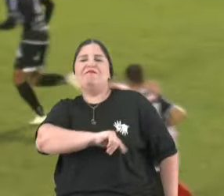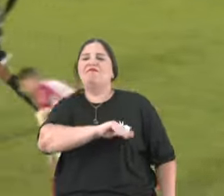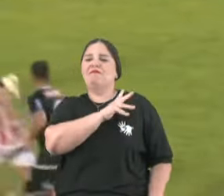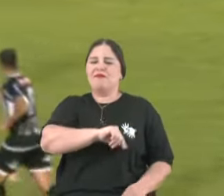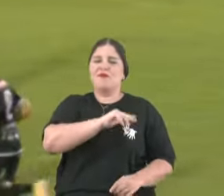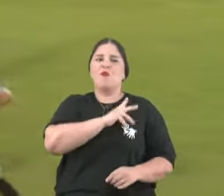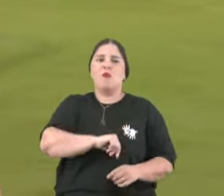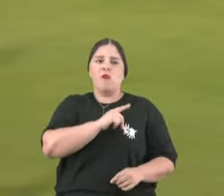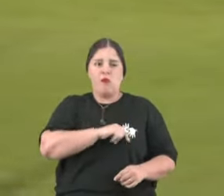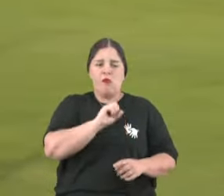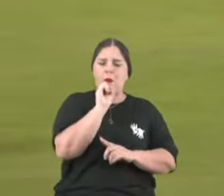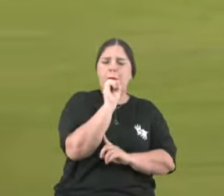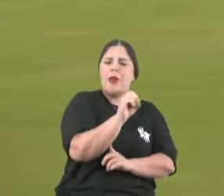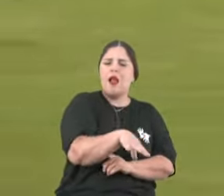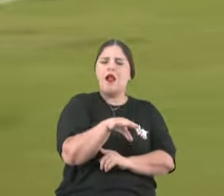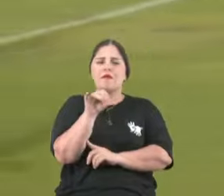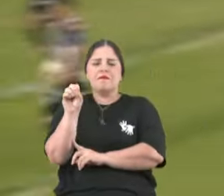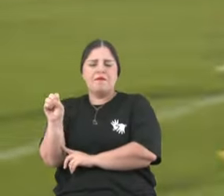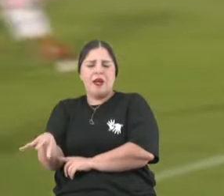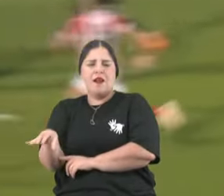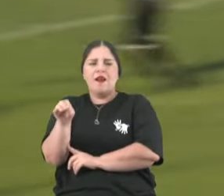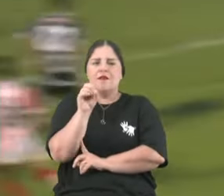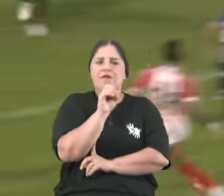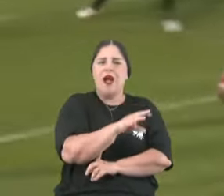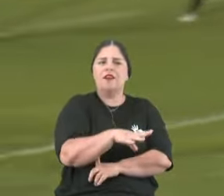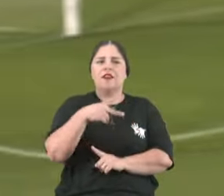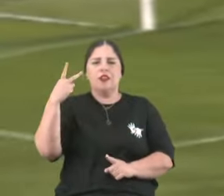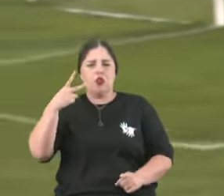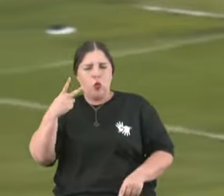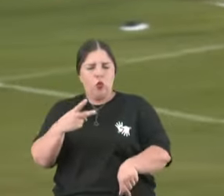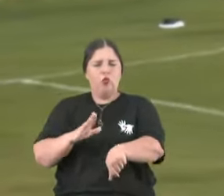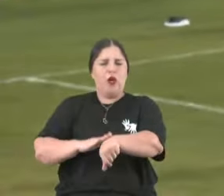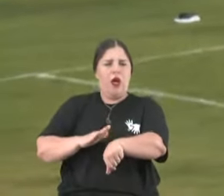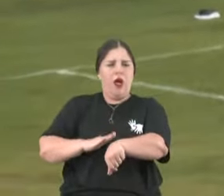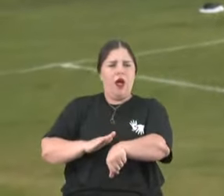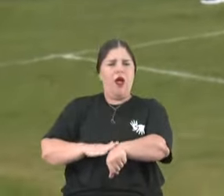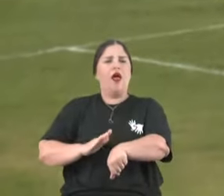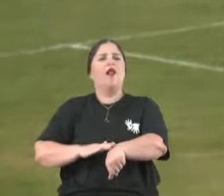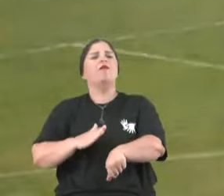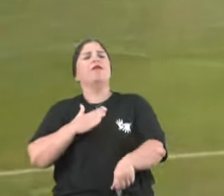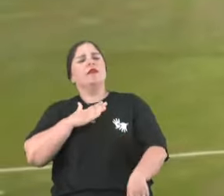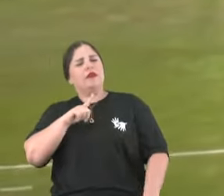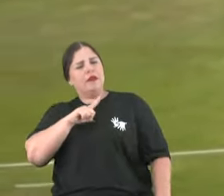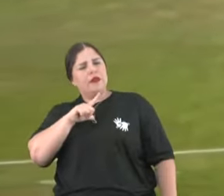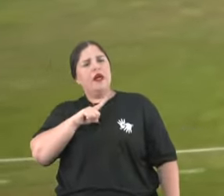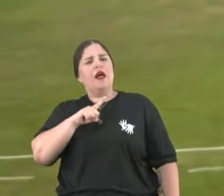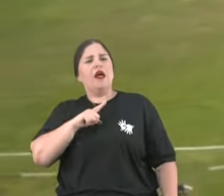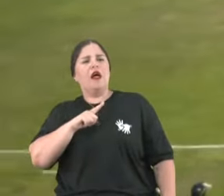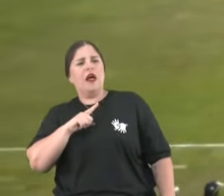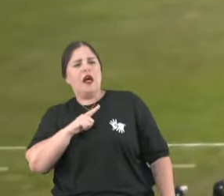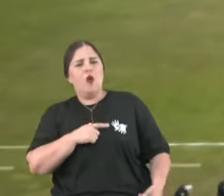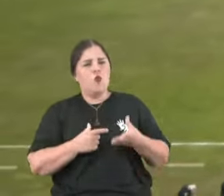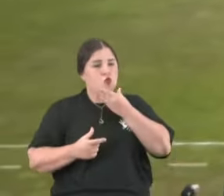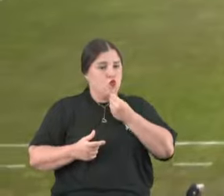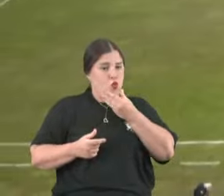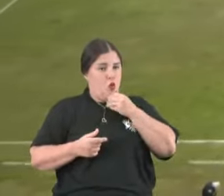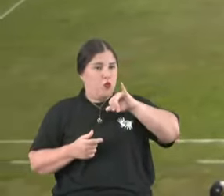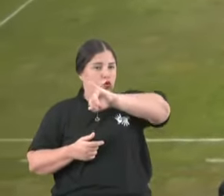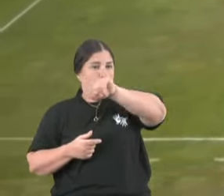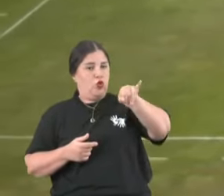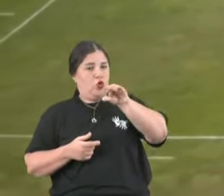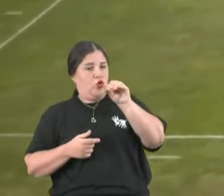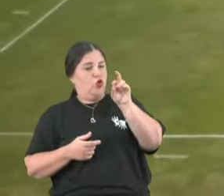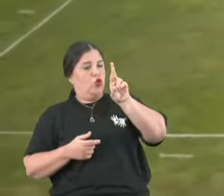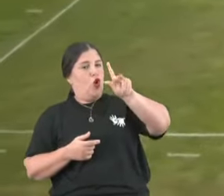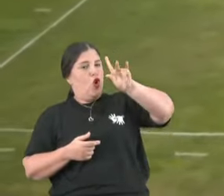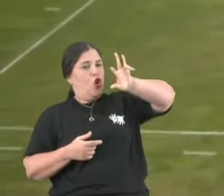construída no segundo tempo, numa bola do Jorginho, que entrou no jogo e